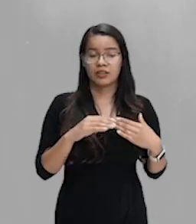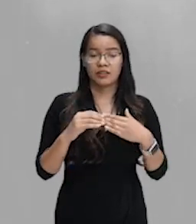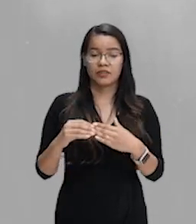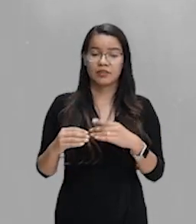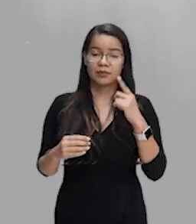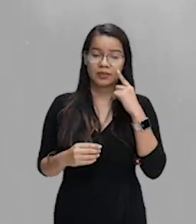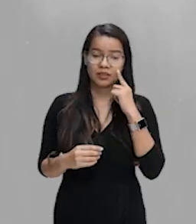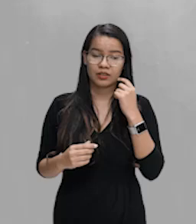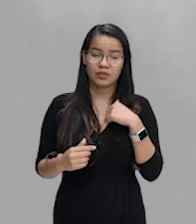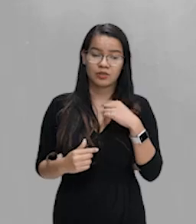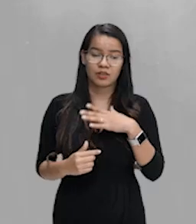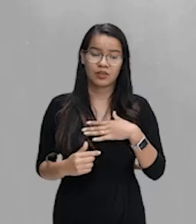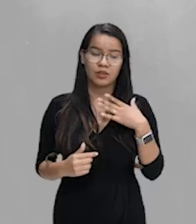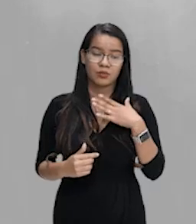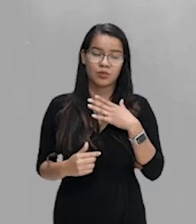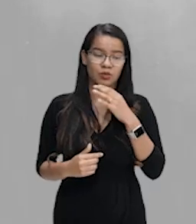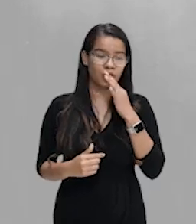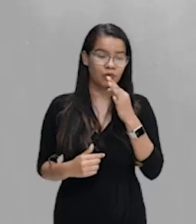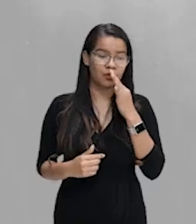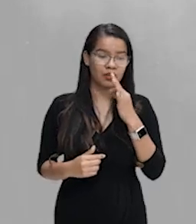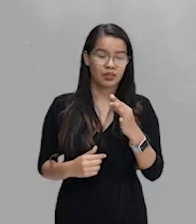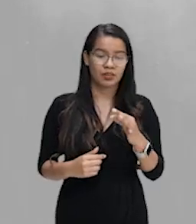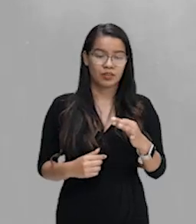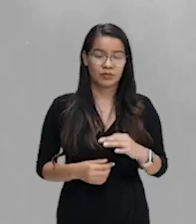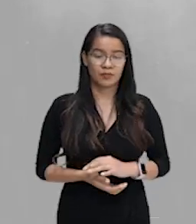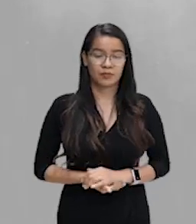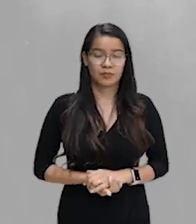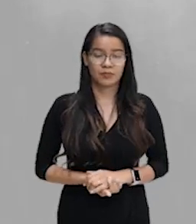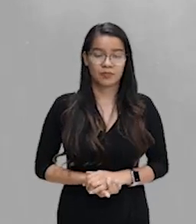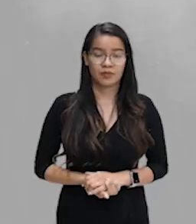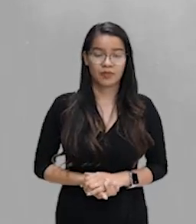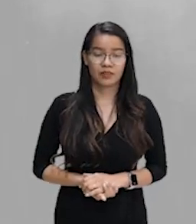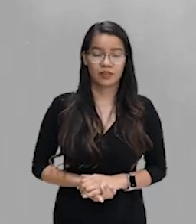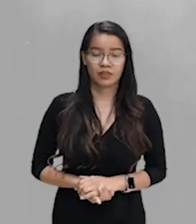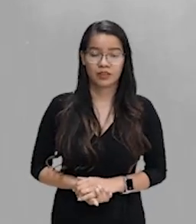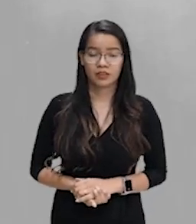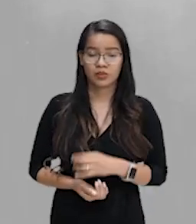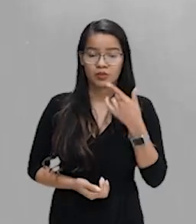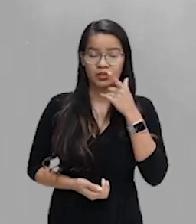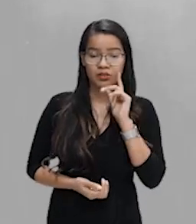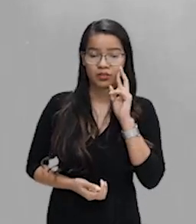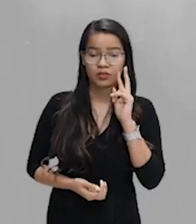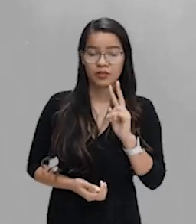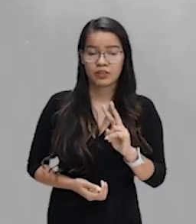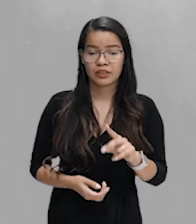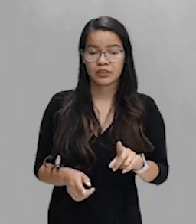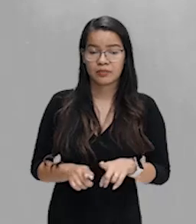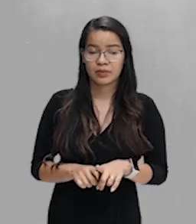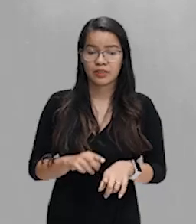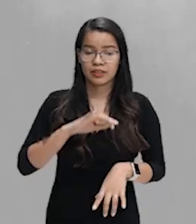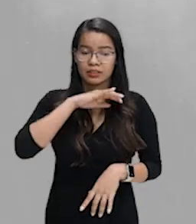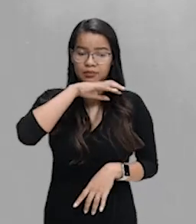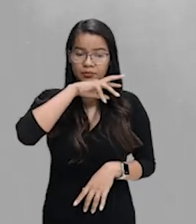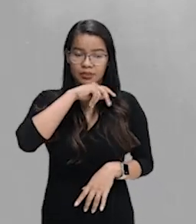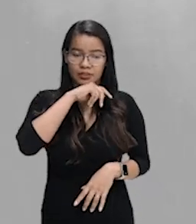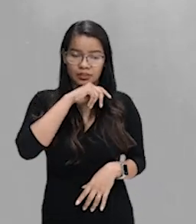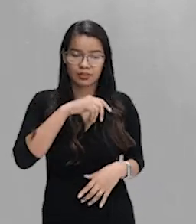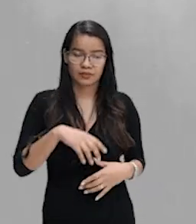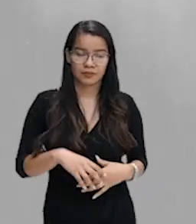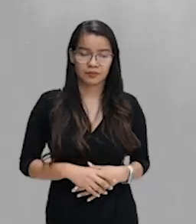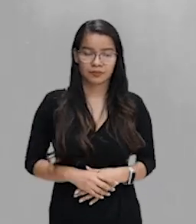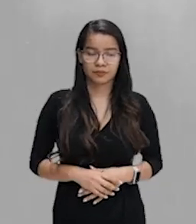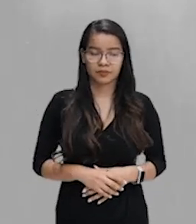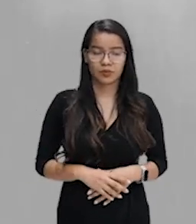comentei, adoro comentar sobre isso com os meus alunos. Alguns deles, não todos, conseguiram ver animais aqui na obra.